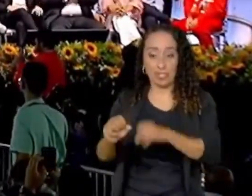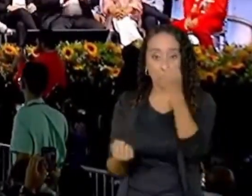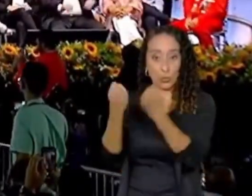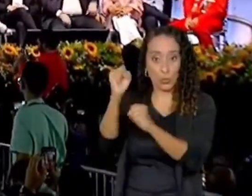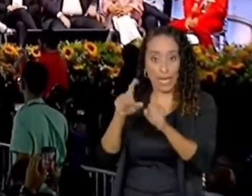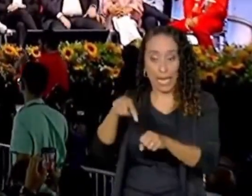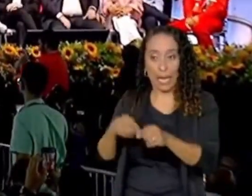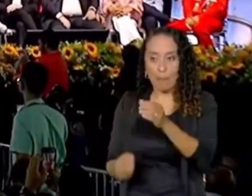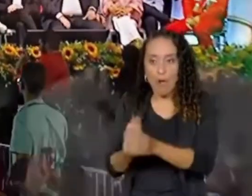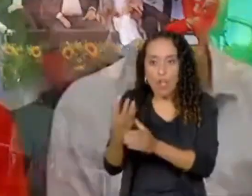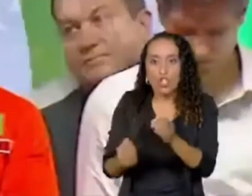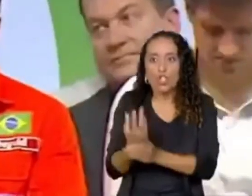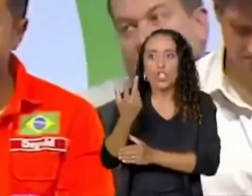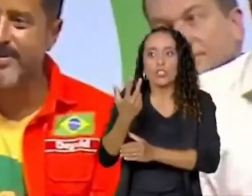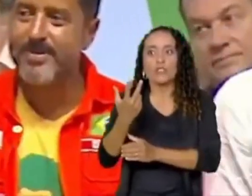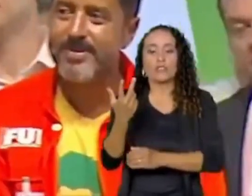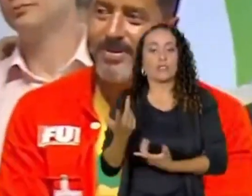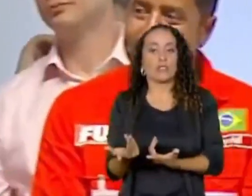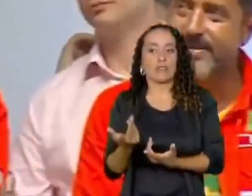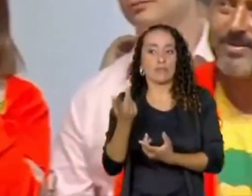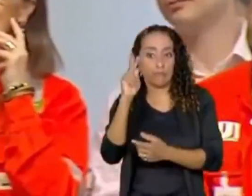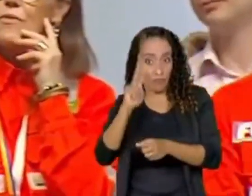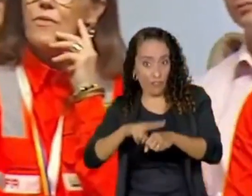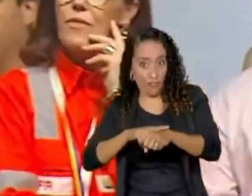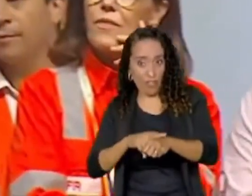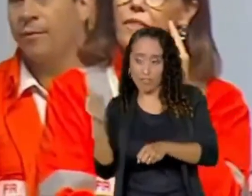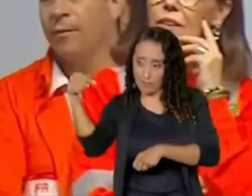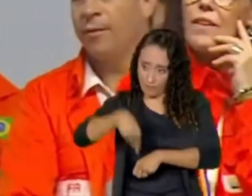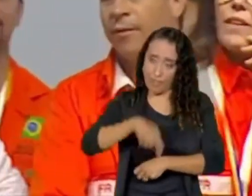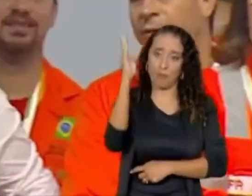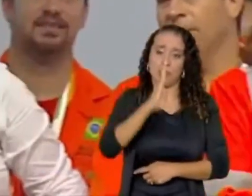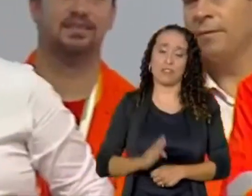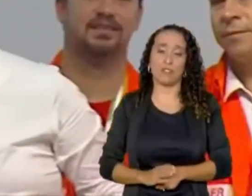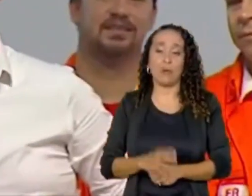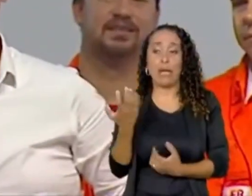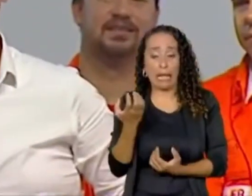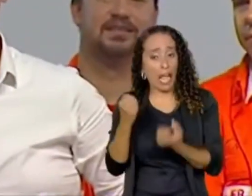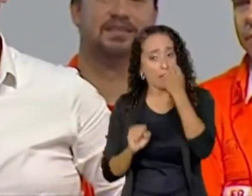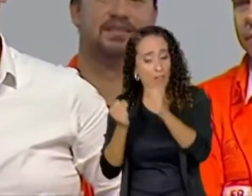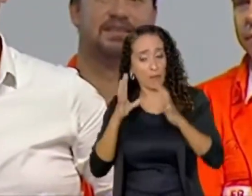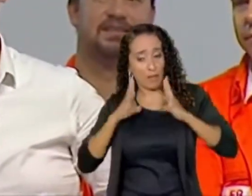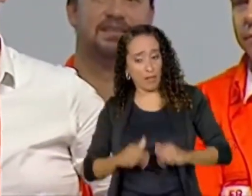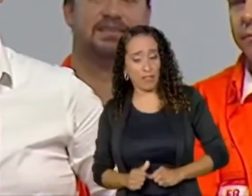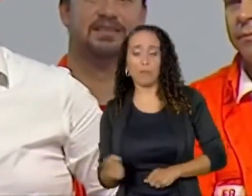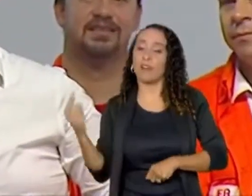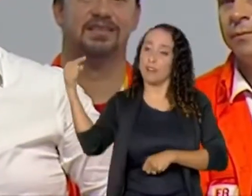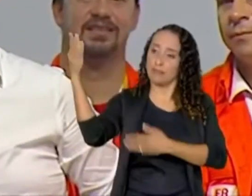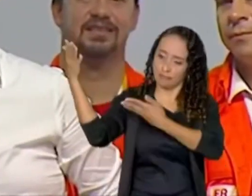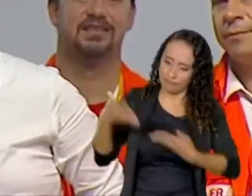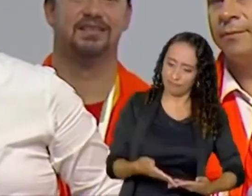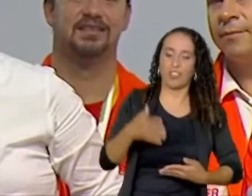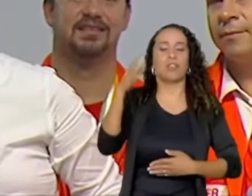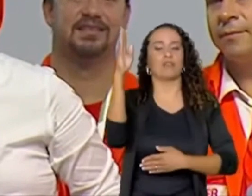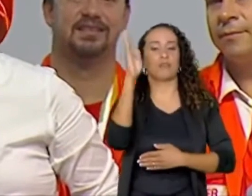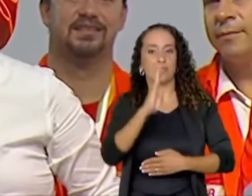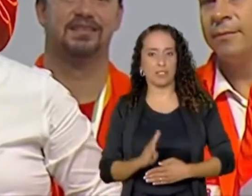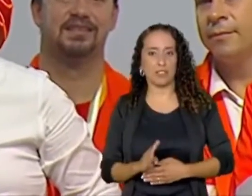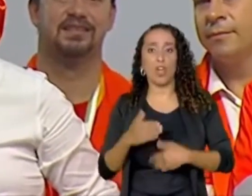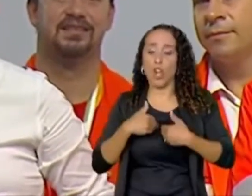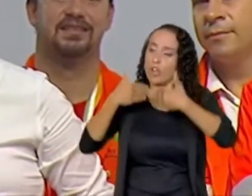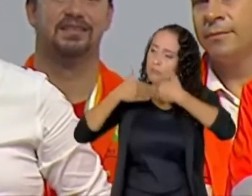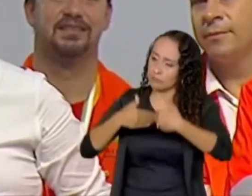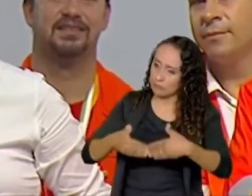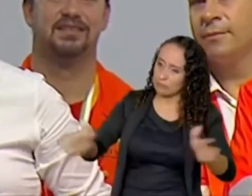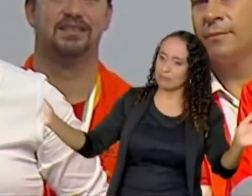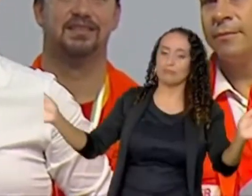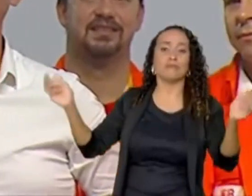verde, venha para o Brasil. Quem quer produzir, que é a fábrica limpa, venha para o Brasil. A gente está aberto para receber com o coração